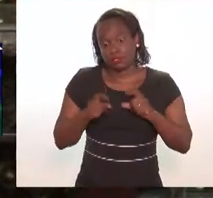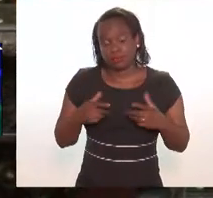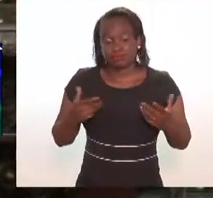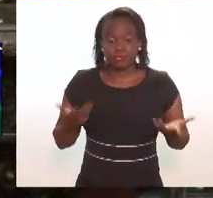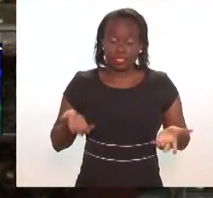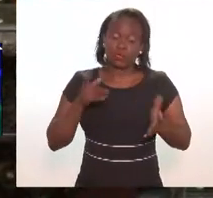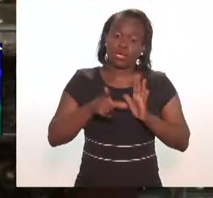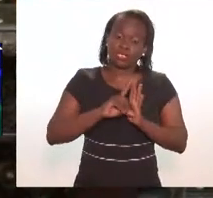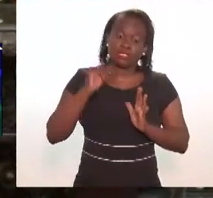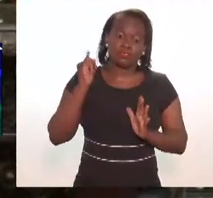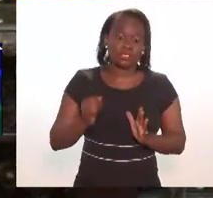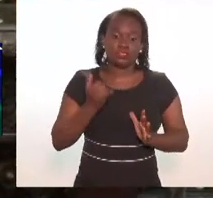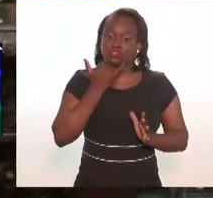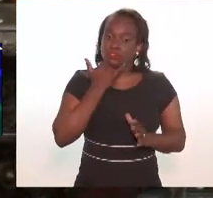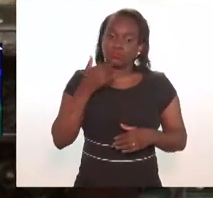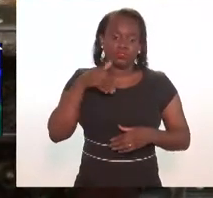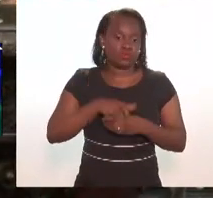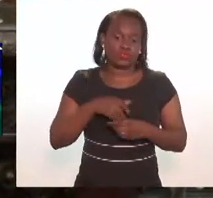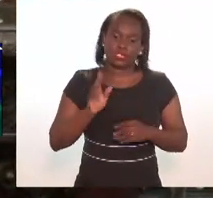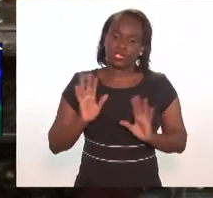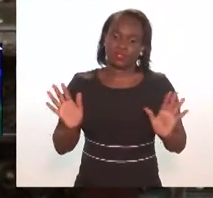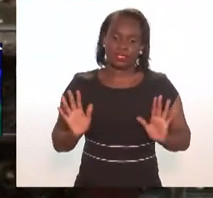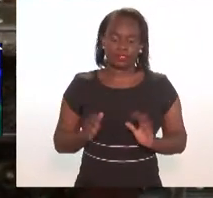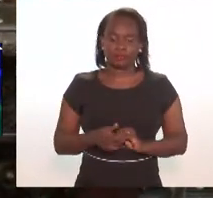eu avisei antes, não vou votar nem inclusão.